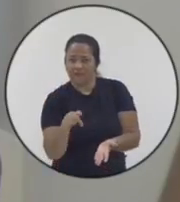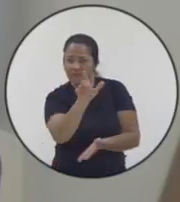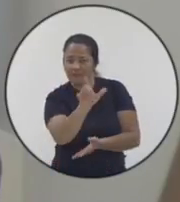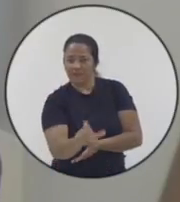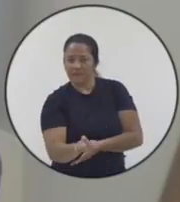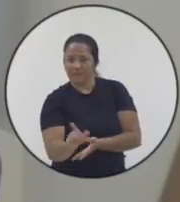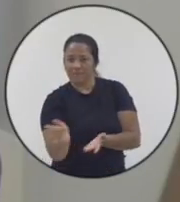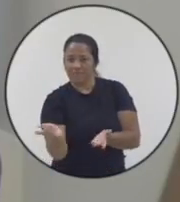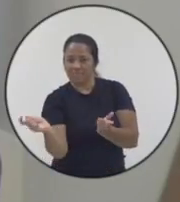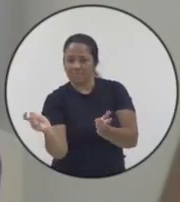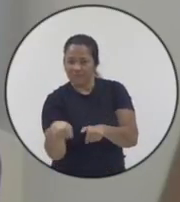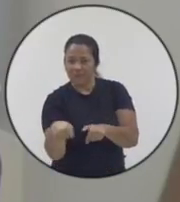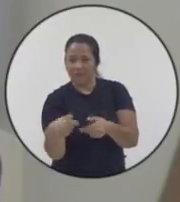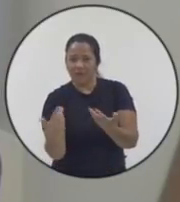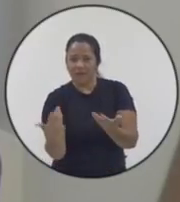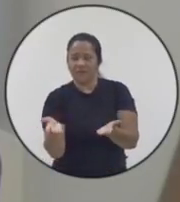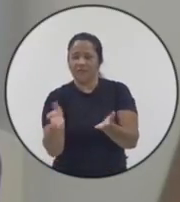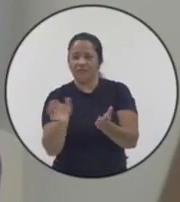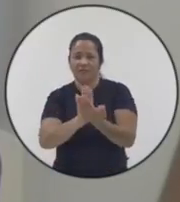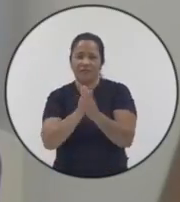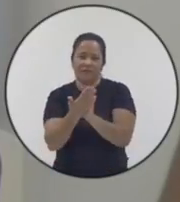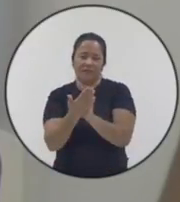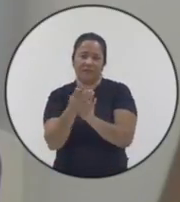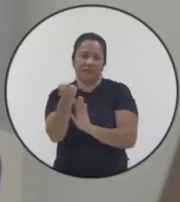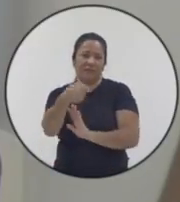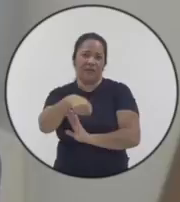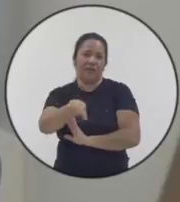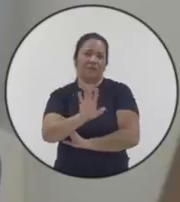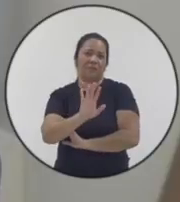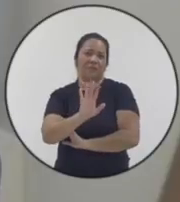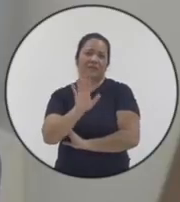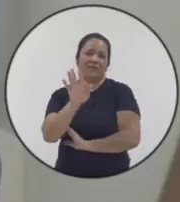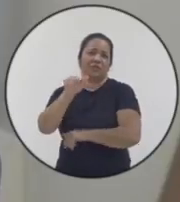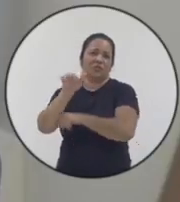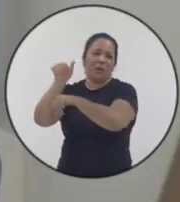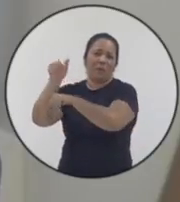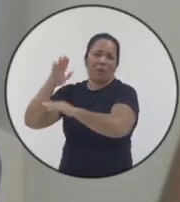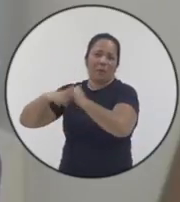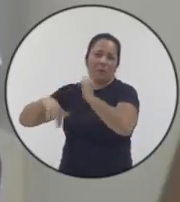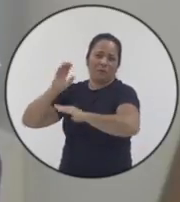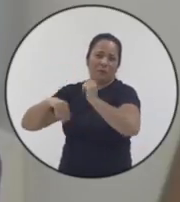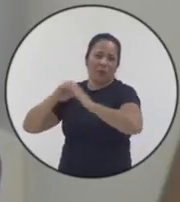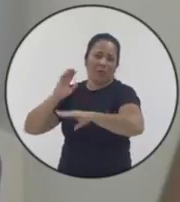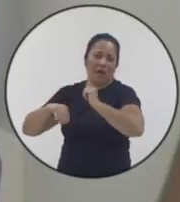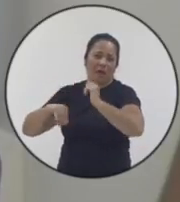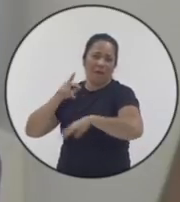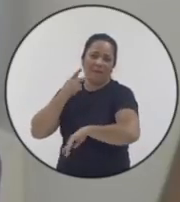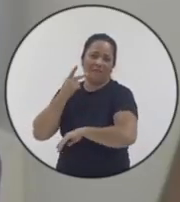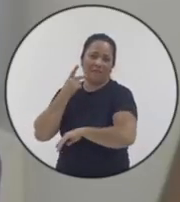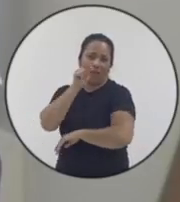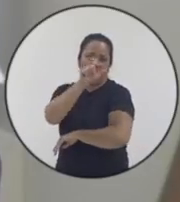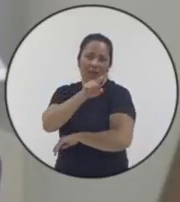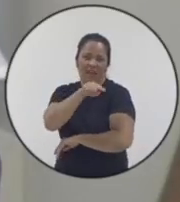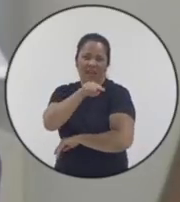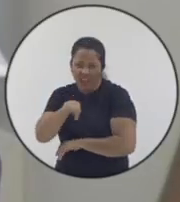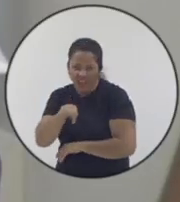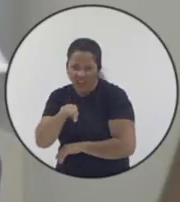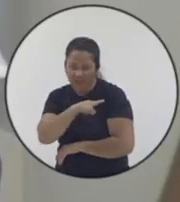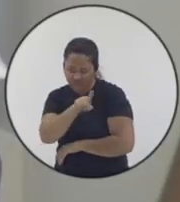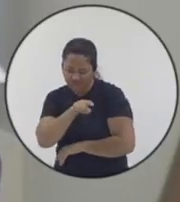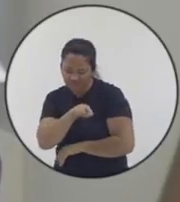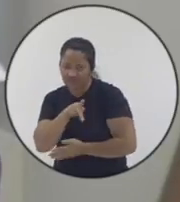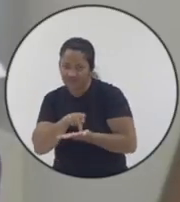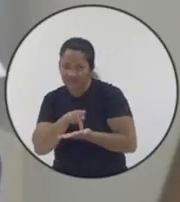verdade uma pessoa trans sem precisar, a todo momento, recorrer a um laudo técnico. Então, A autodeterminação é importante, eu acho que